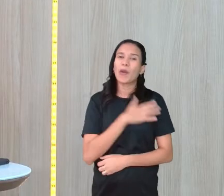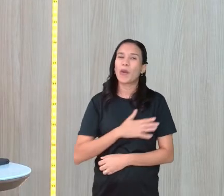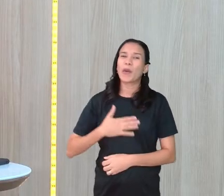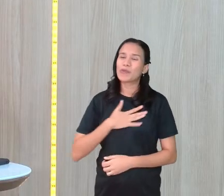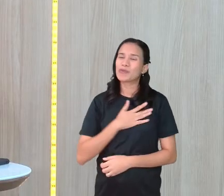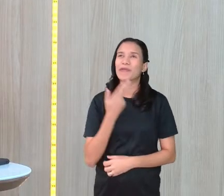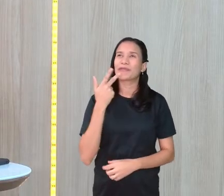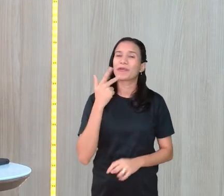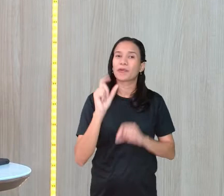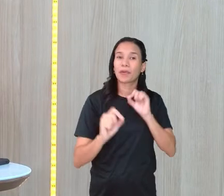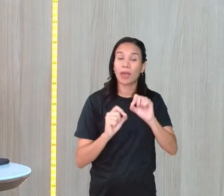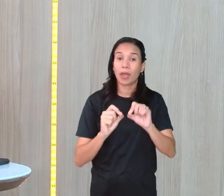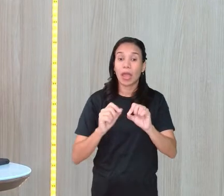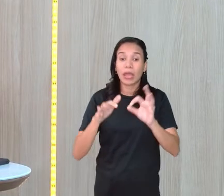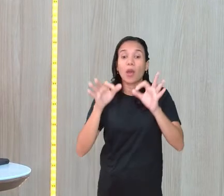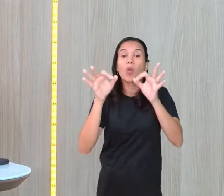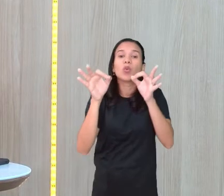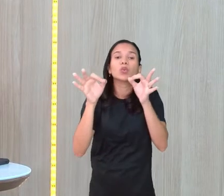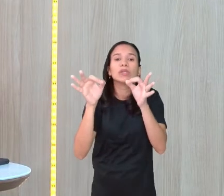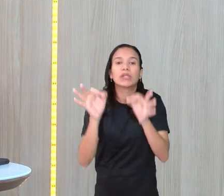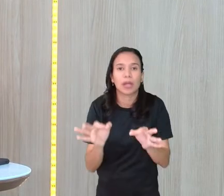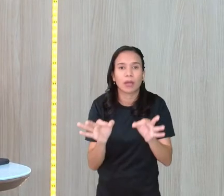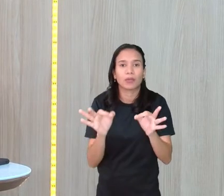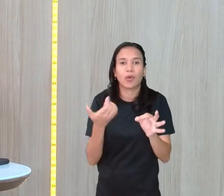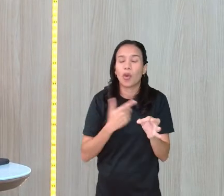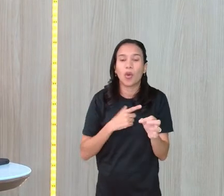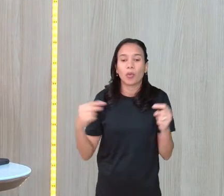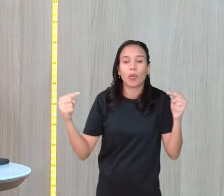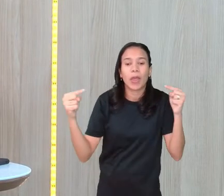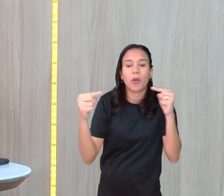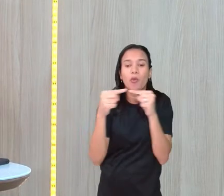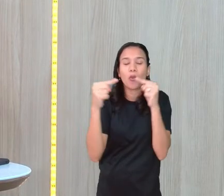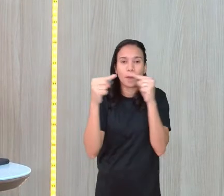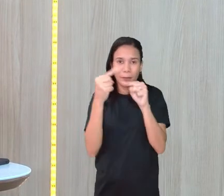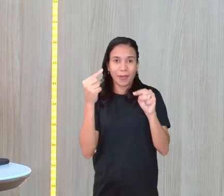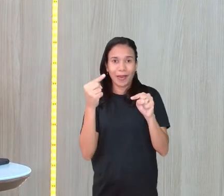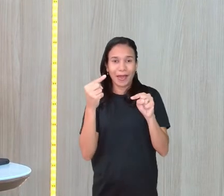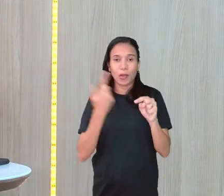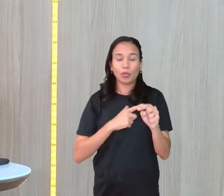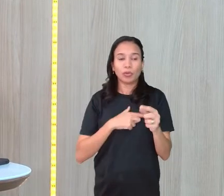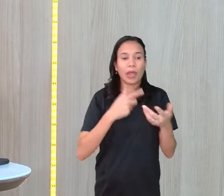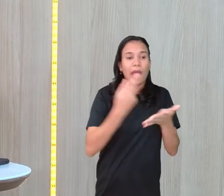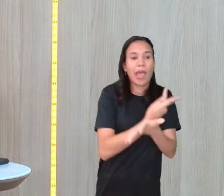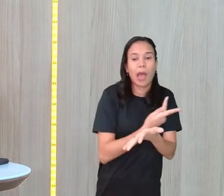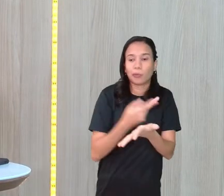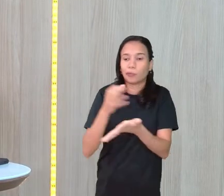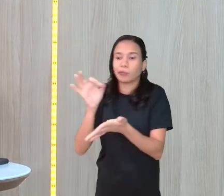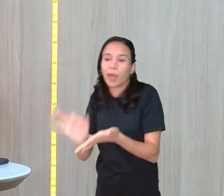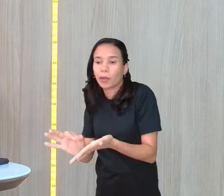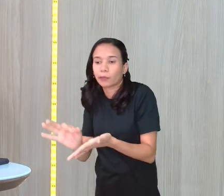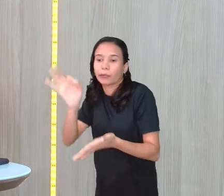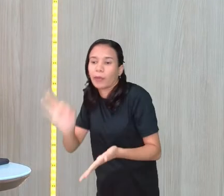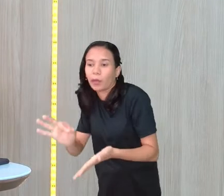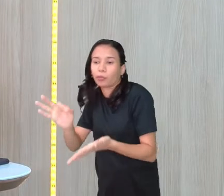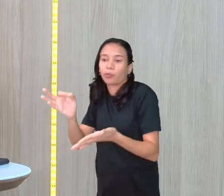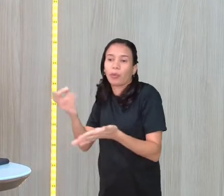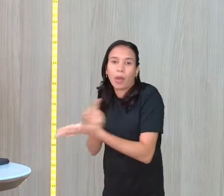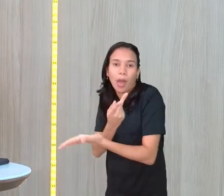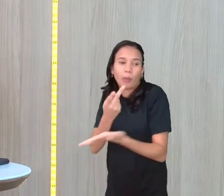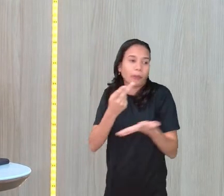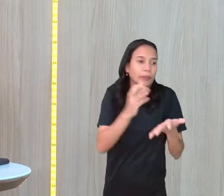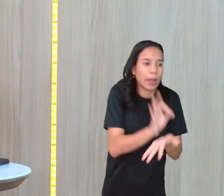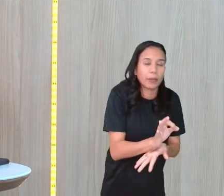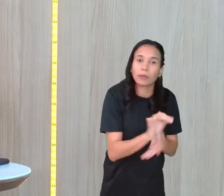colocou assim, adequado, né? Sim. Porque não existe nesse contexto aí errado ou certo. Sim. E sim